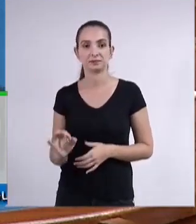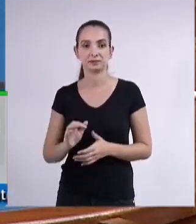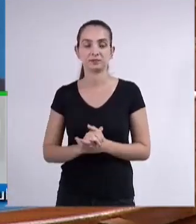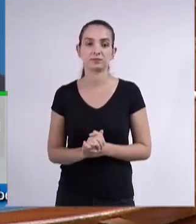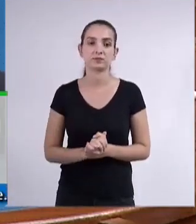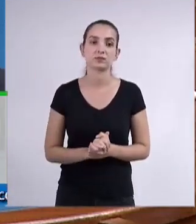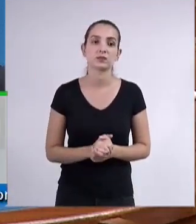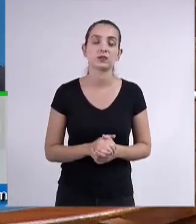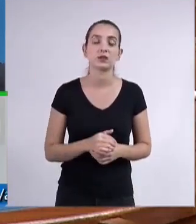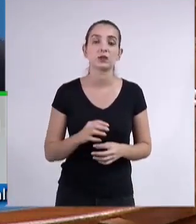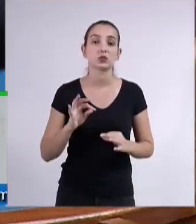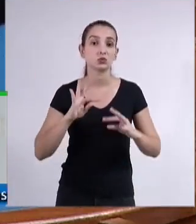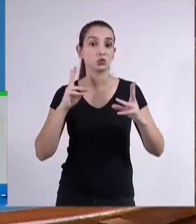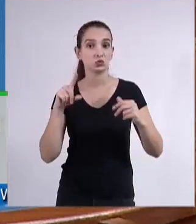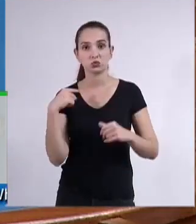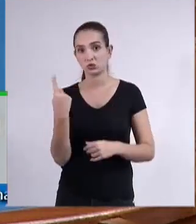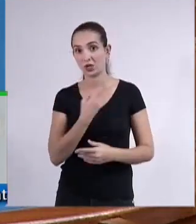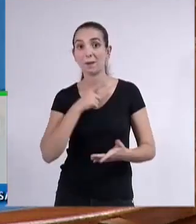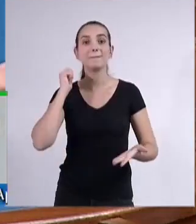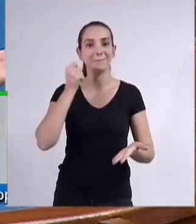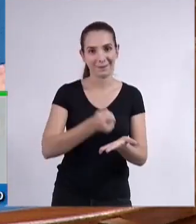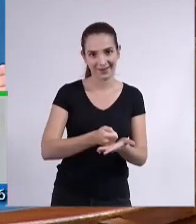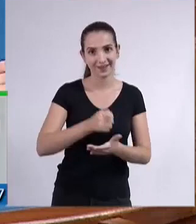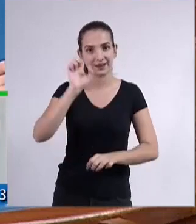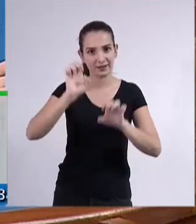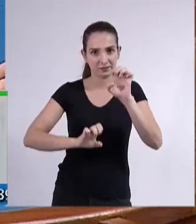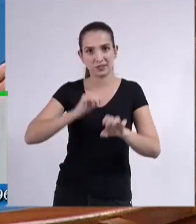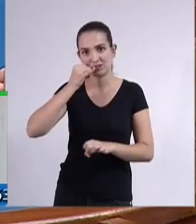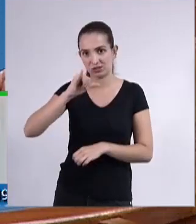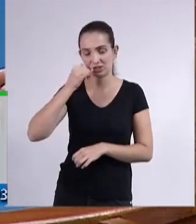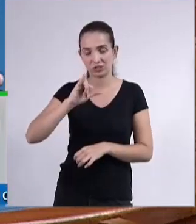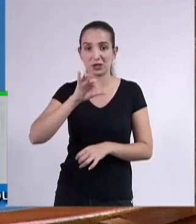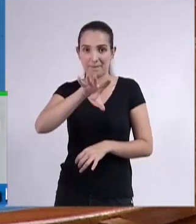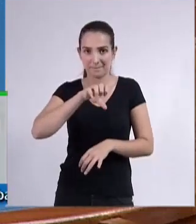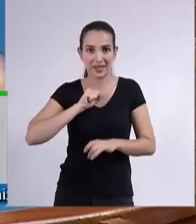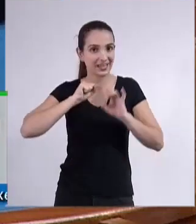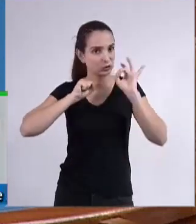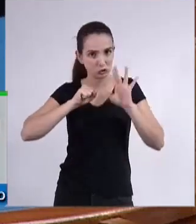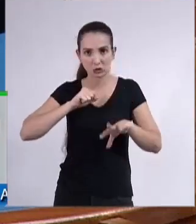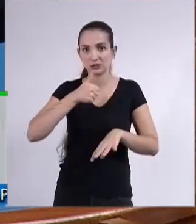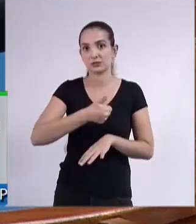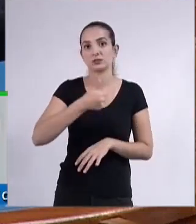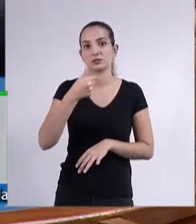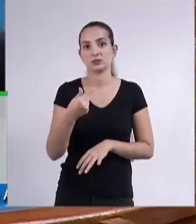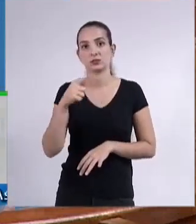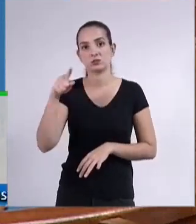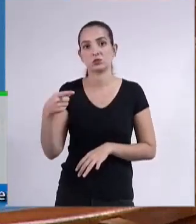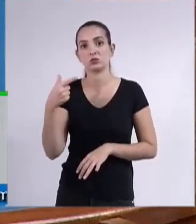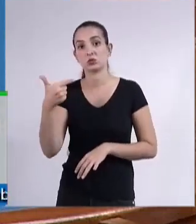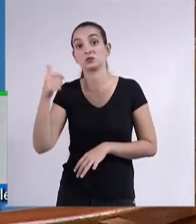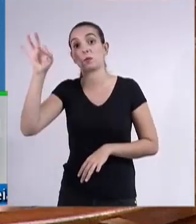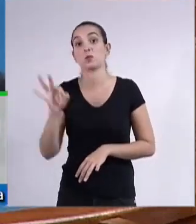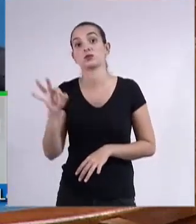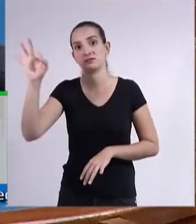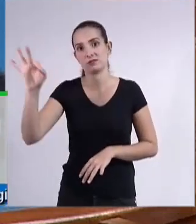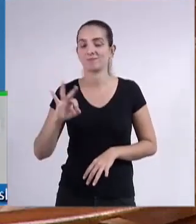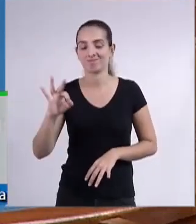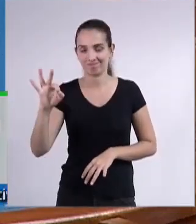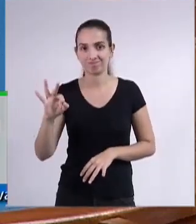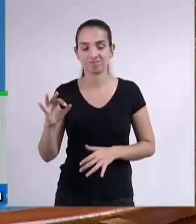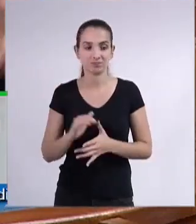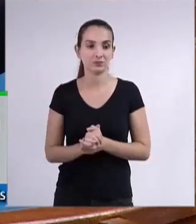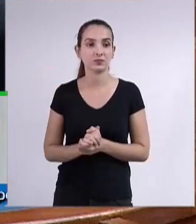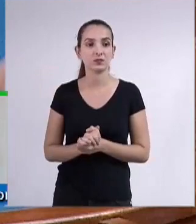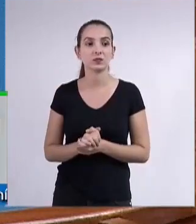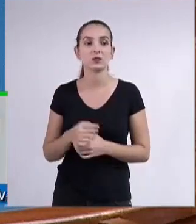17,02% dos 100%, que é o que ela vai receber pelo serviço de distribuição. O restante são tributos, compra